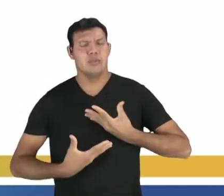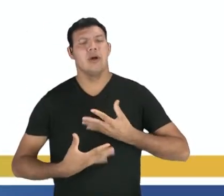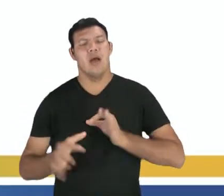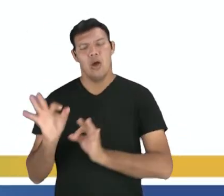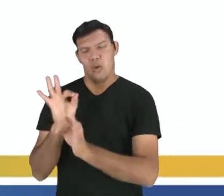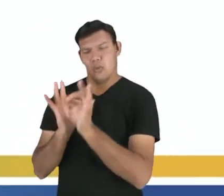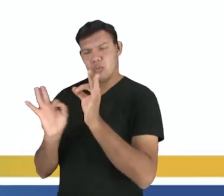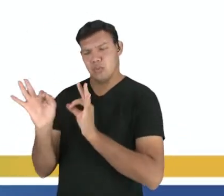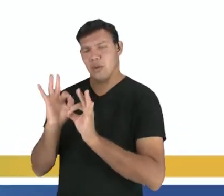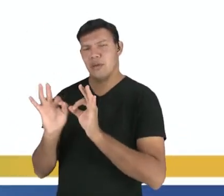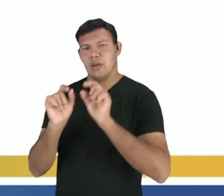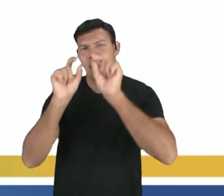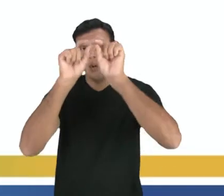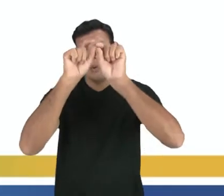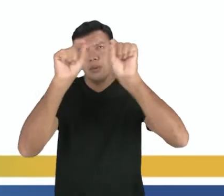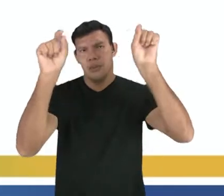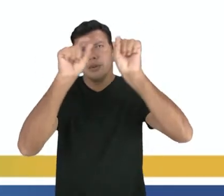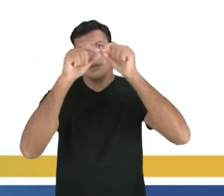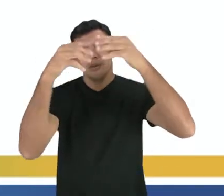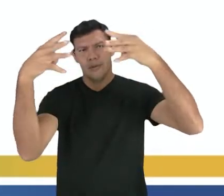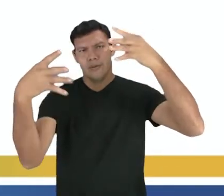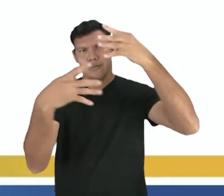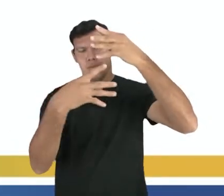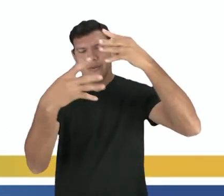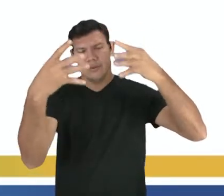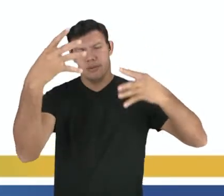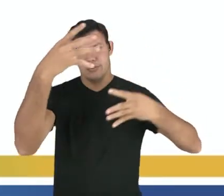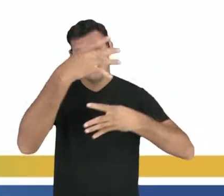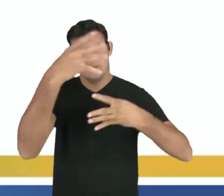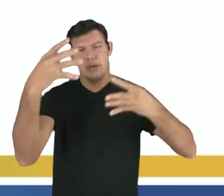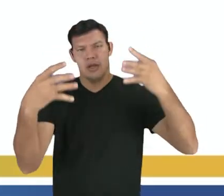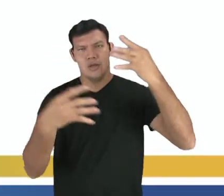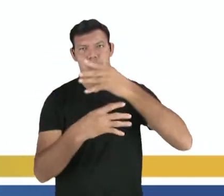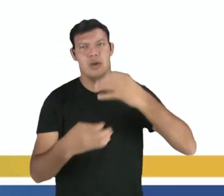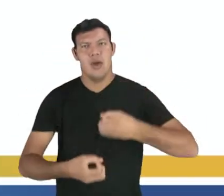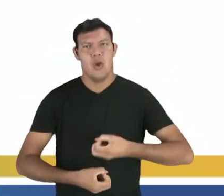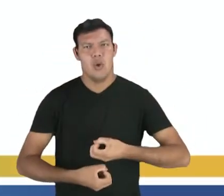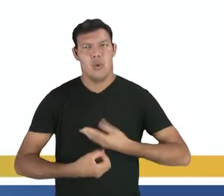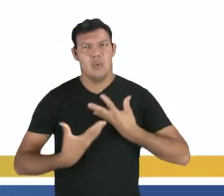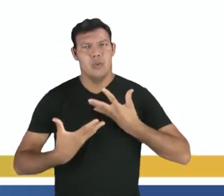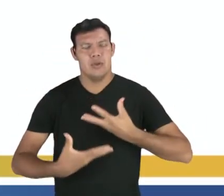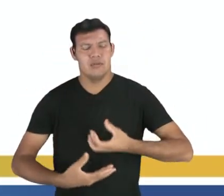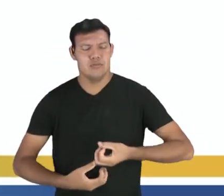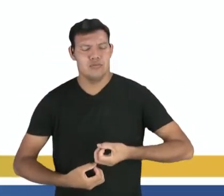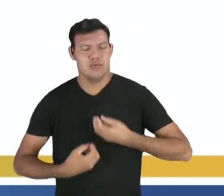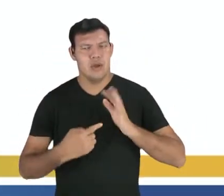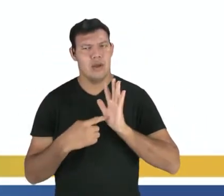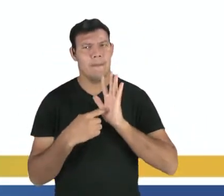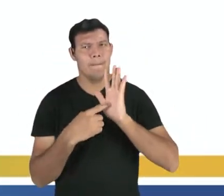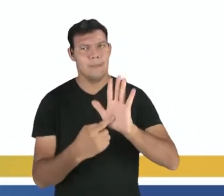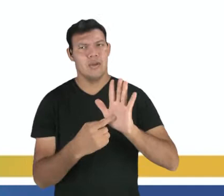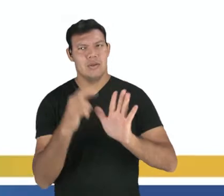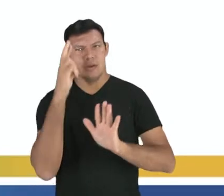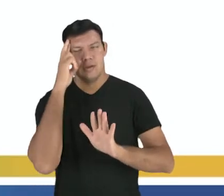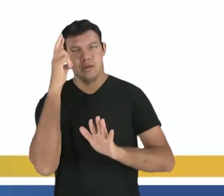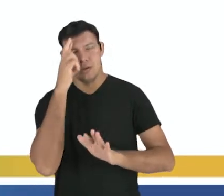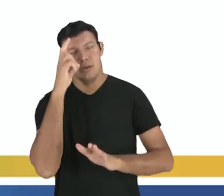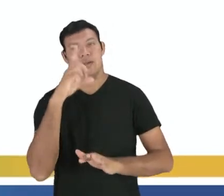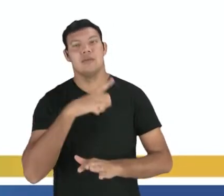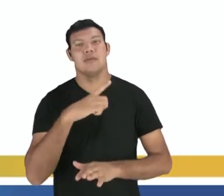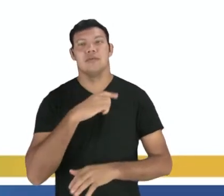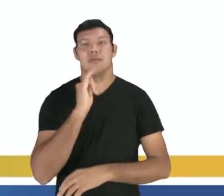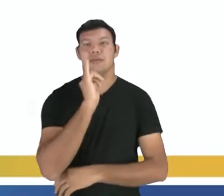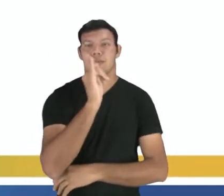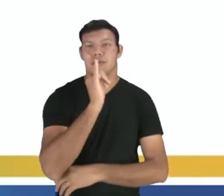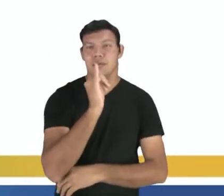está sendo organizado olho em versos e estrofes o poema ele vai te contando uma história ele tem os elementos narrador-personagem